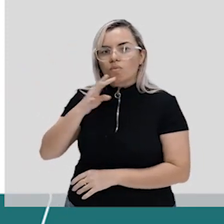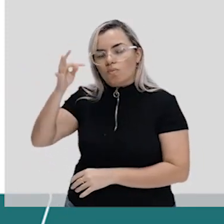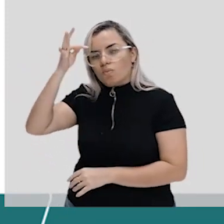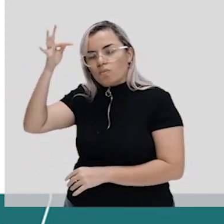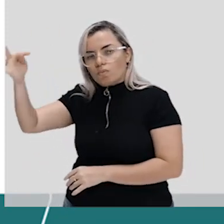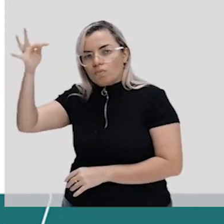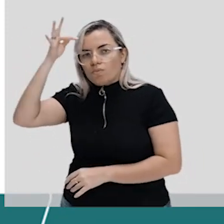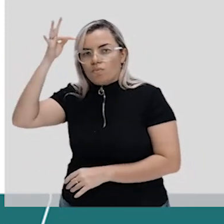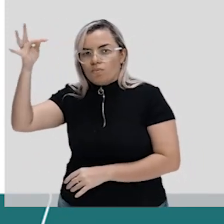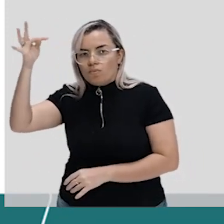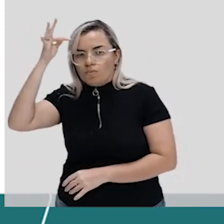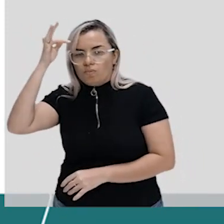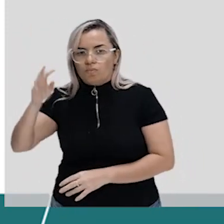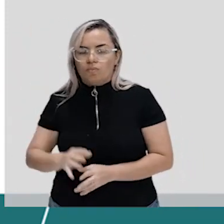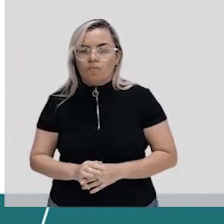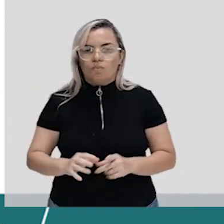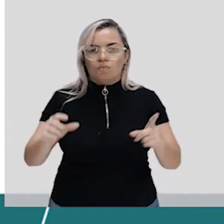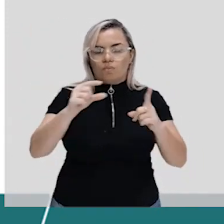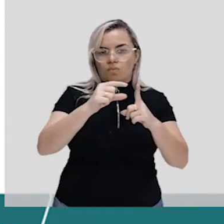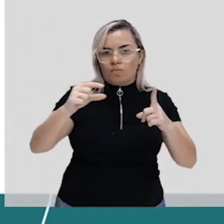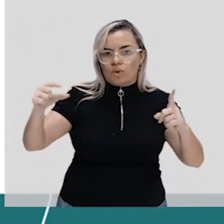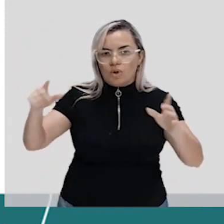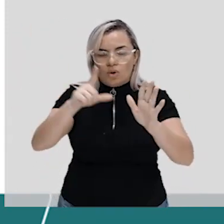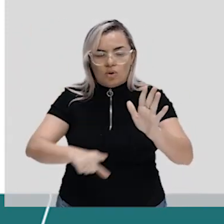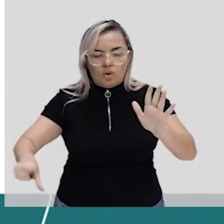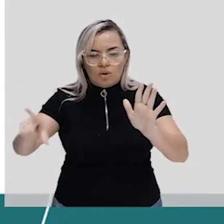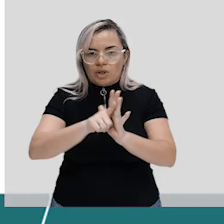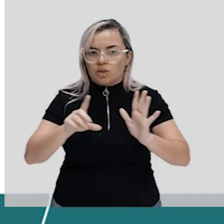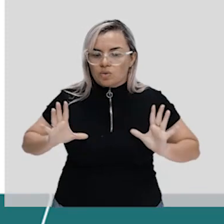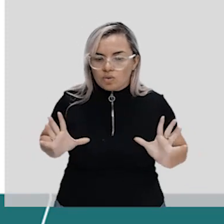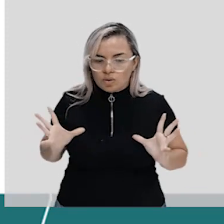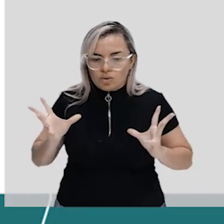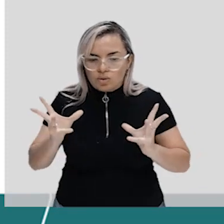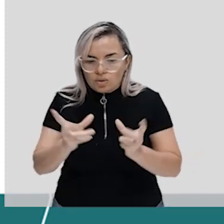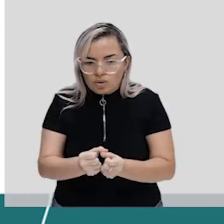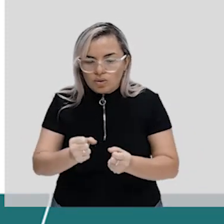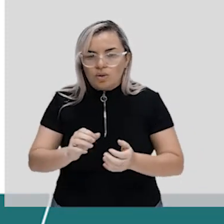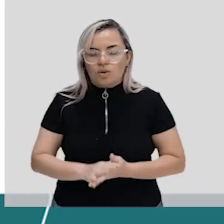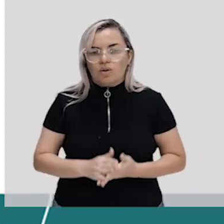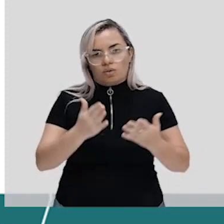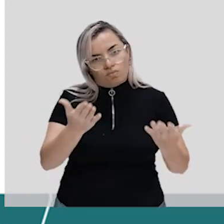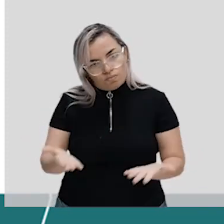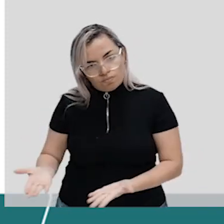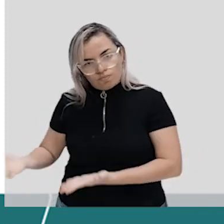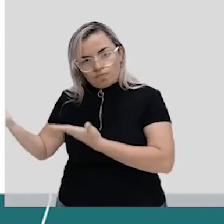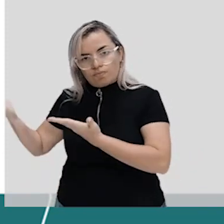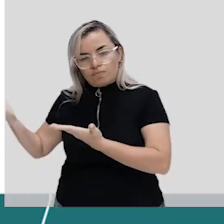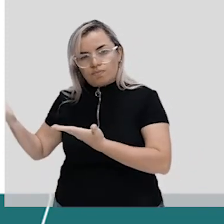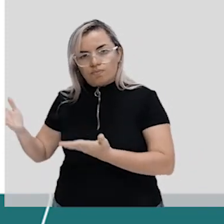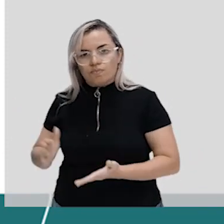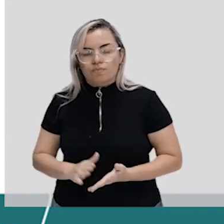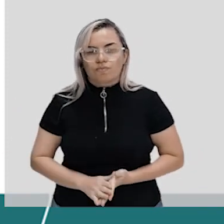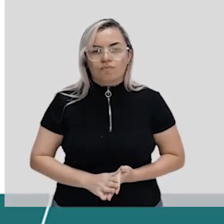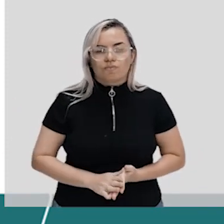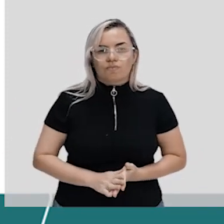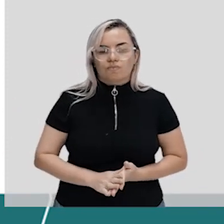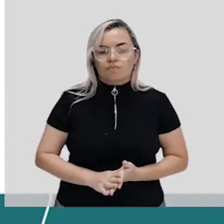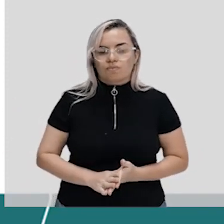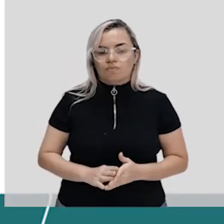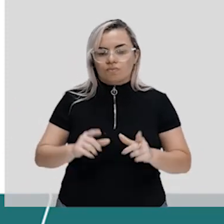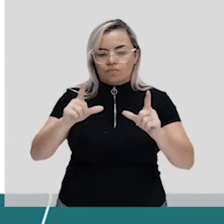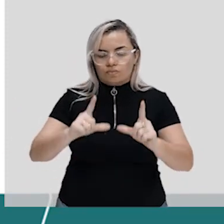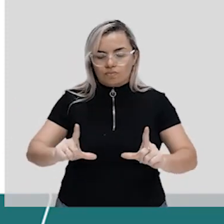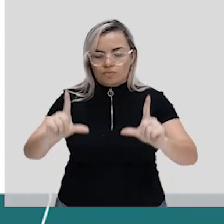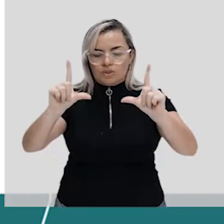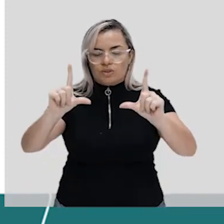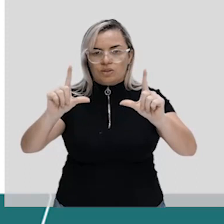como enunciado ou lei geral. E com esse slide, com esse gráfico, a gente encerra